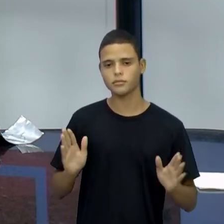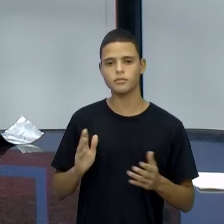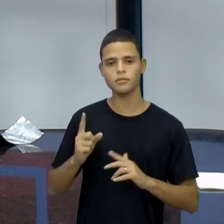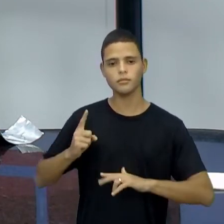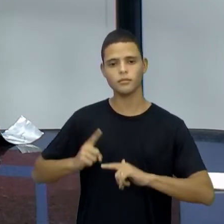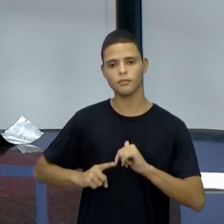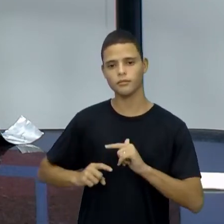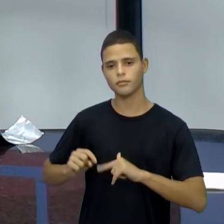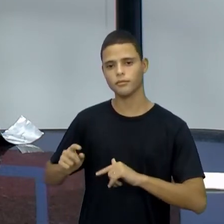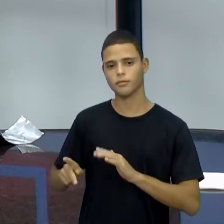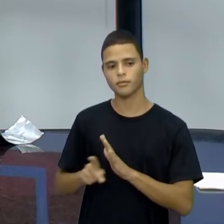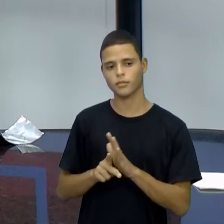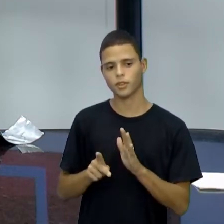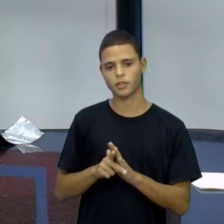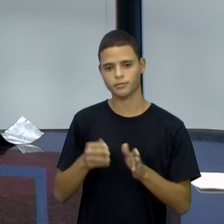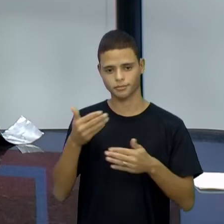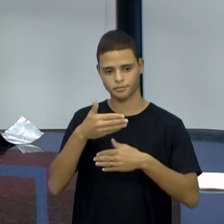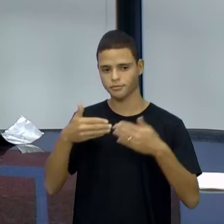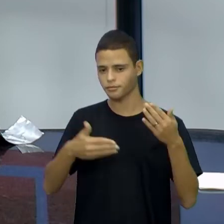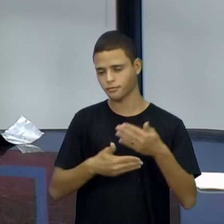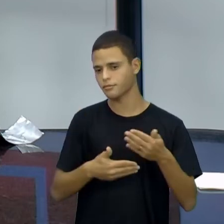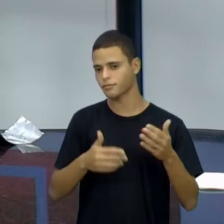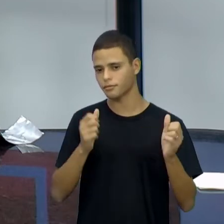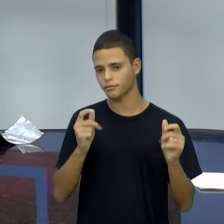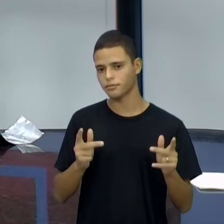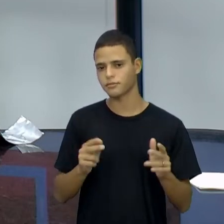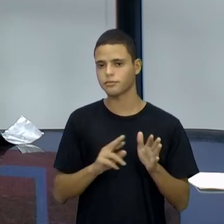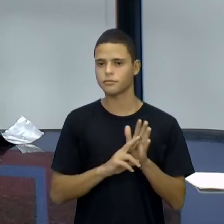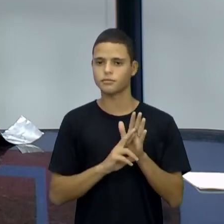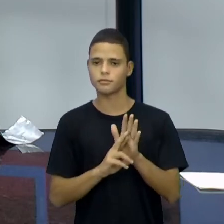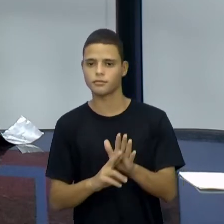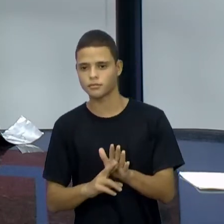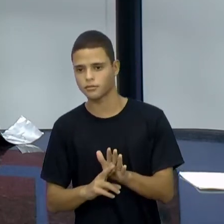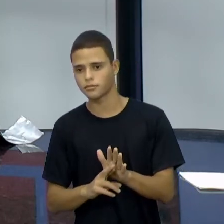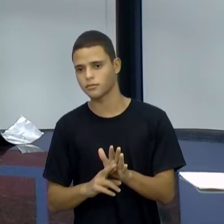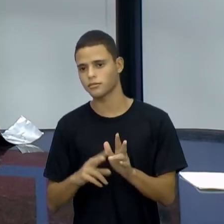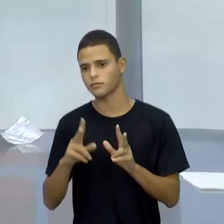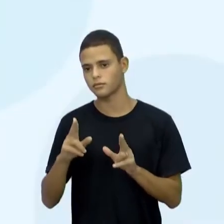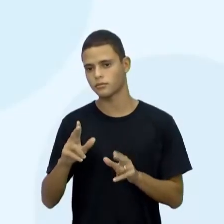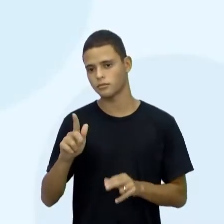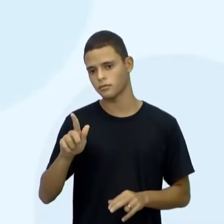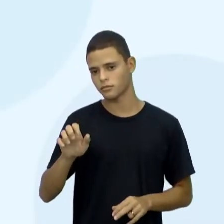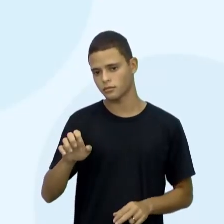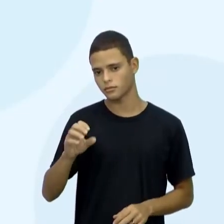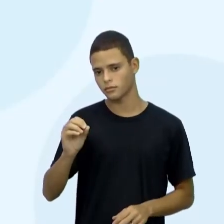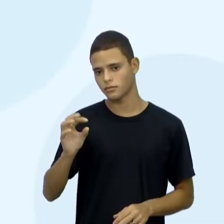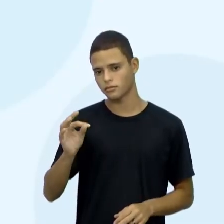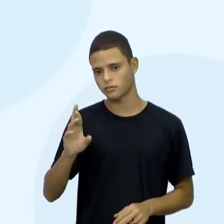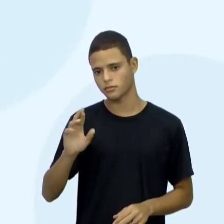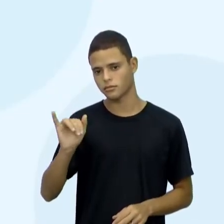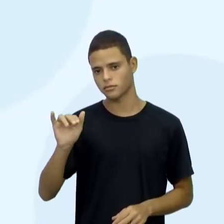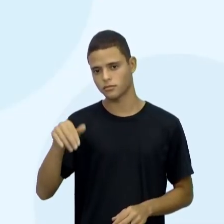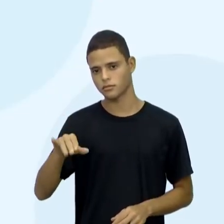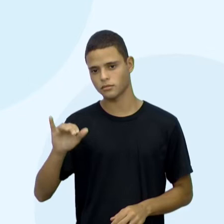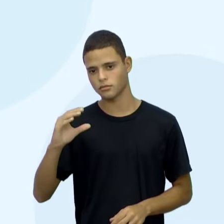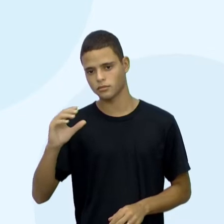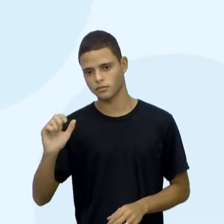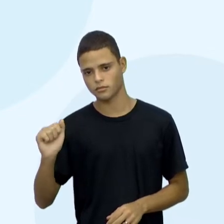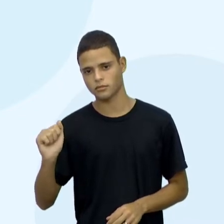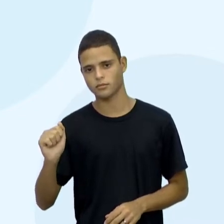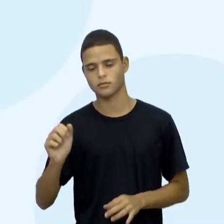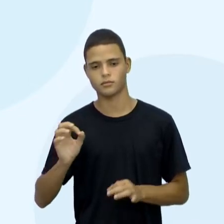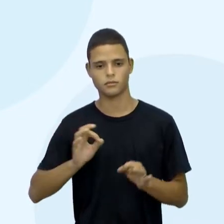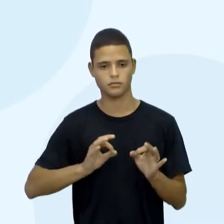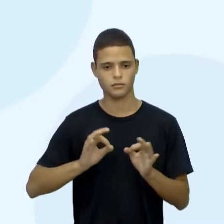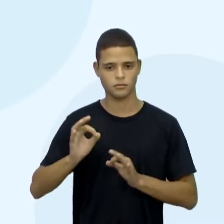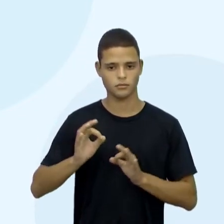ferramentas aqui do próprio PowerPoint, tá certo? Então, eu representei aqui uma geotérmica, né? Então, aqui tá o solo, fiz um corte. No